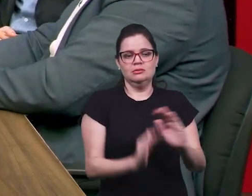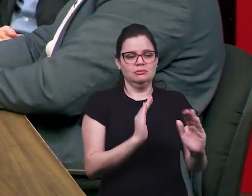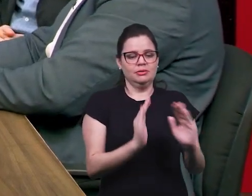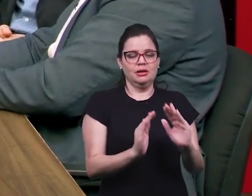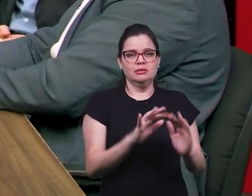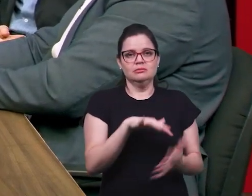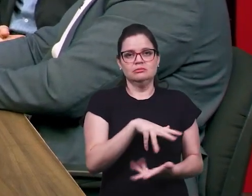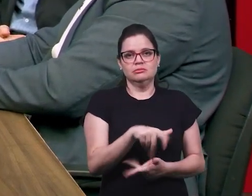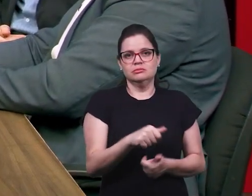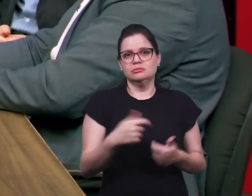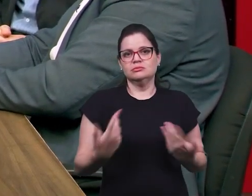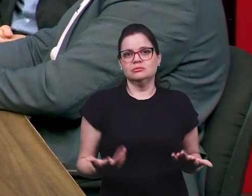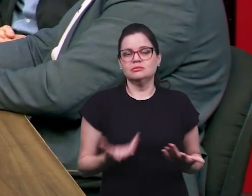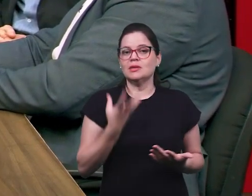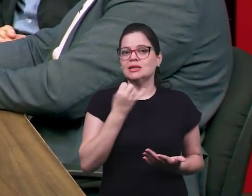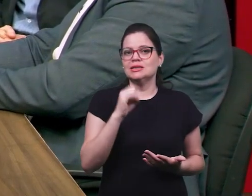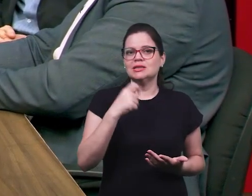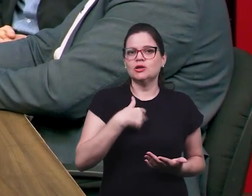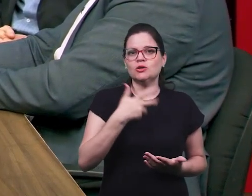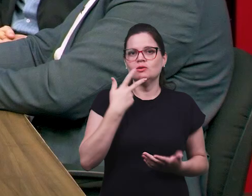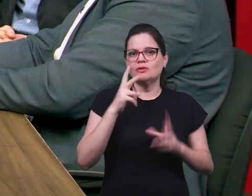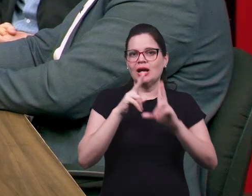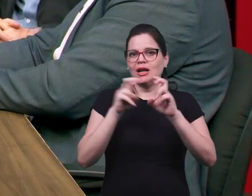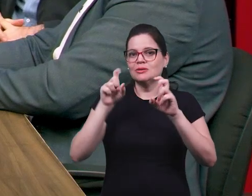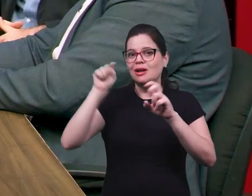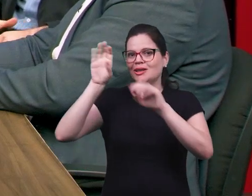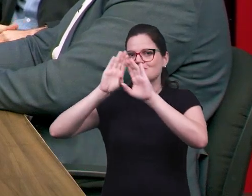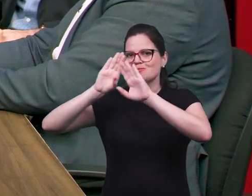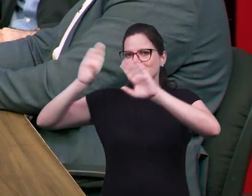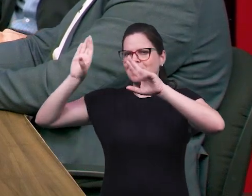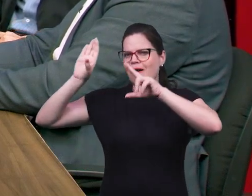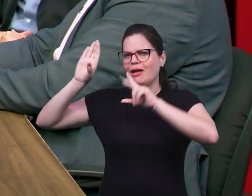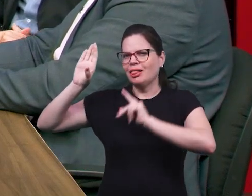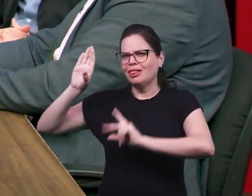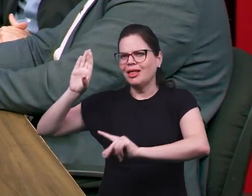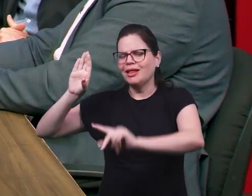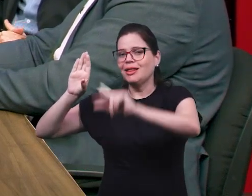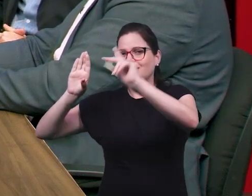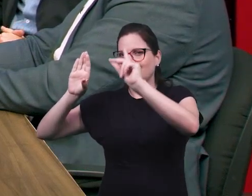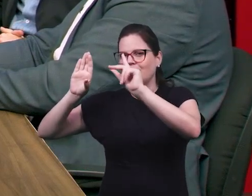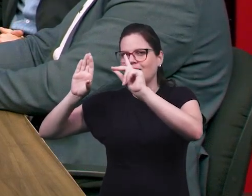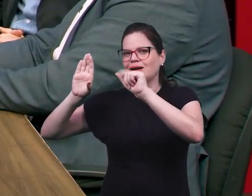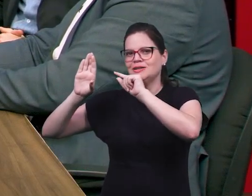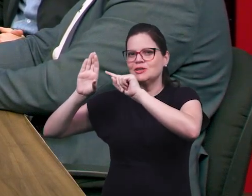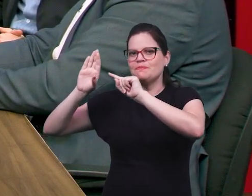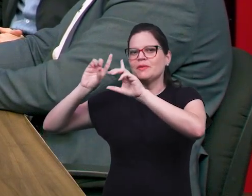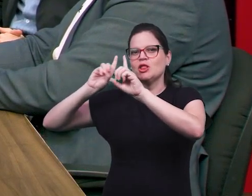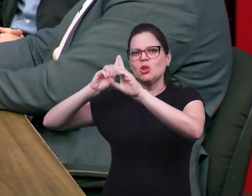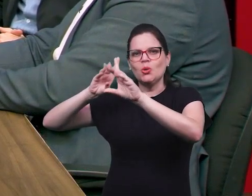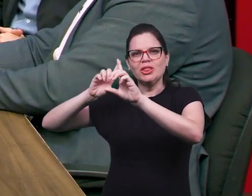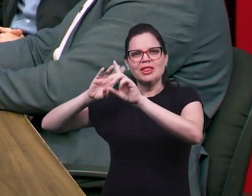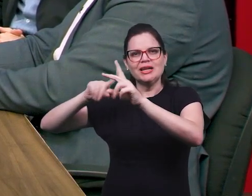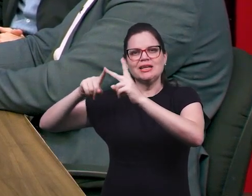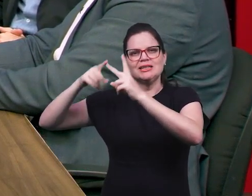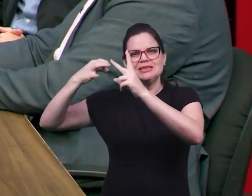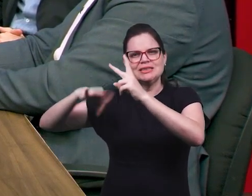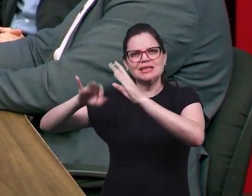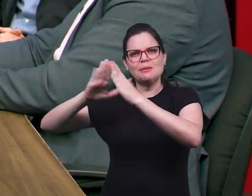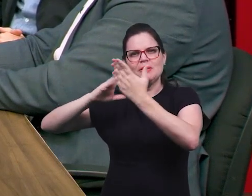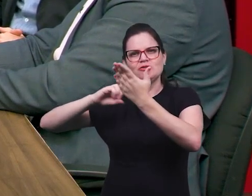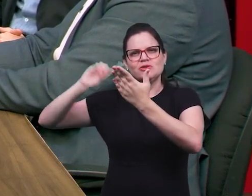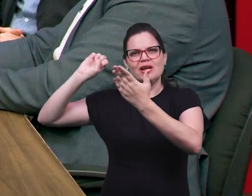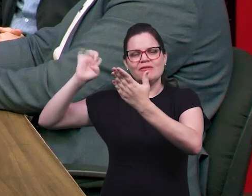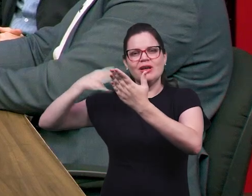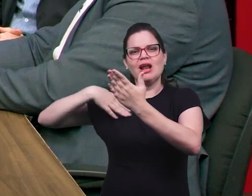Se nós estamos cantando aquilo que é da eternidade, aquilo que vem do Senhor, aquilo que é doutrina, aquilo que é a palavra, ele vai produzir